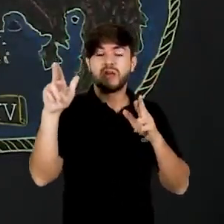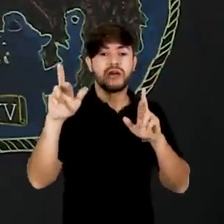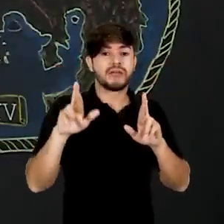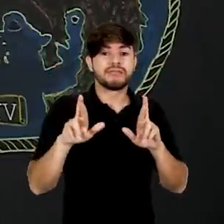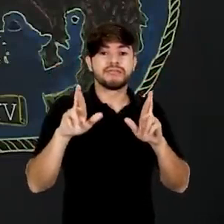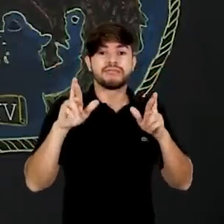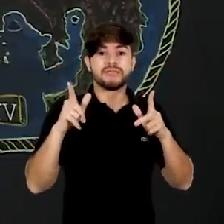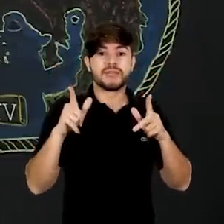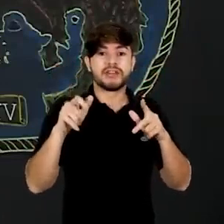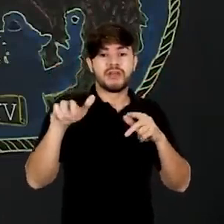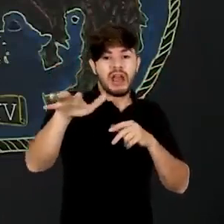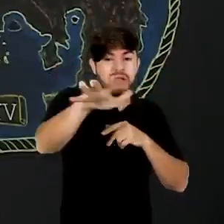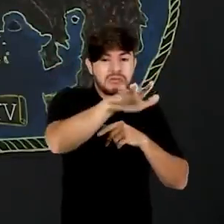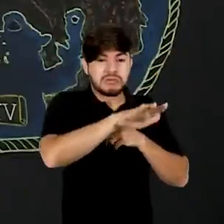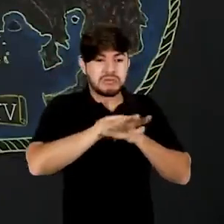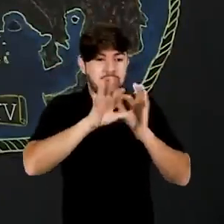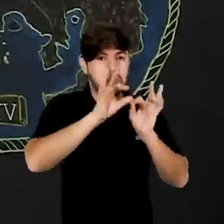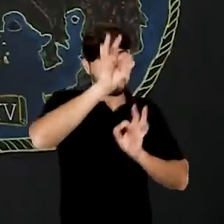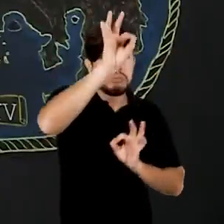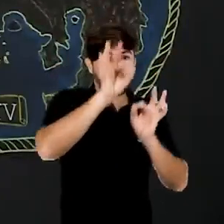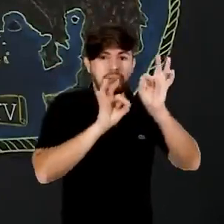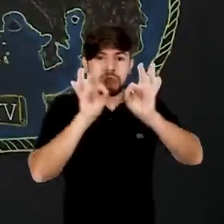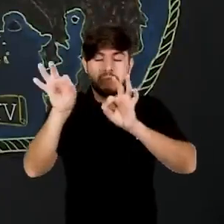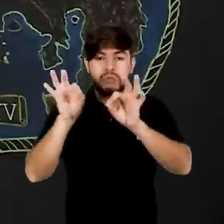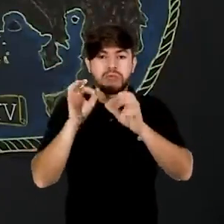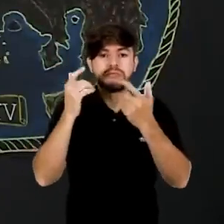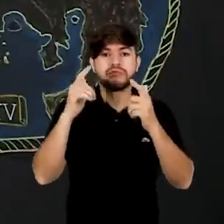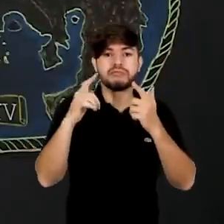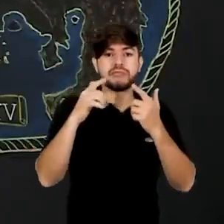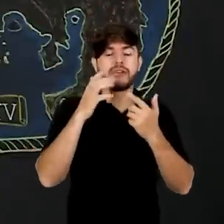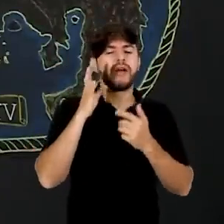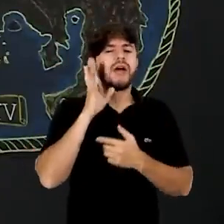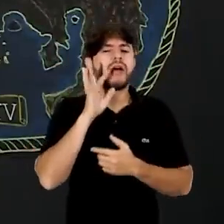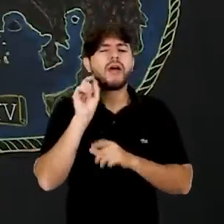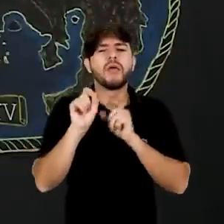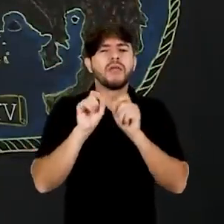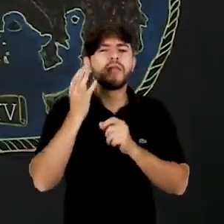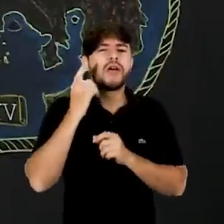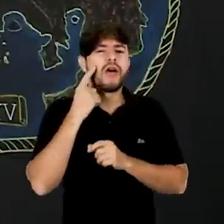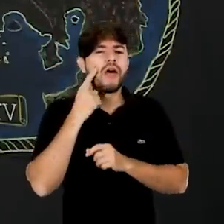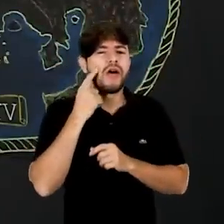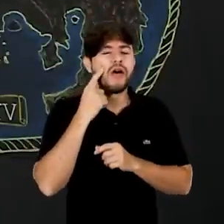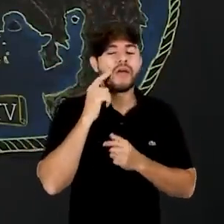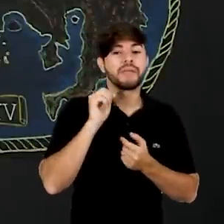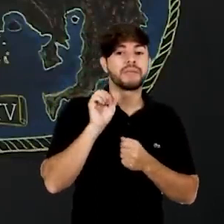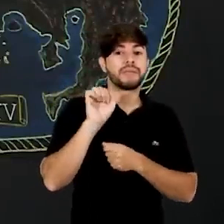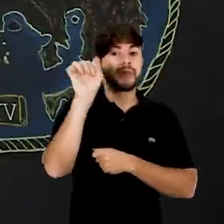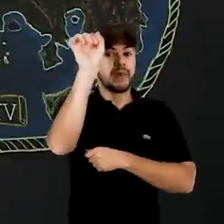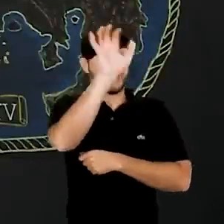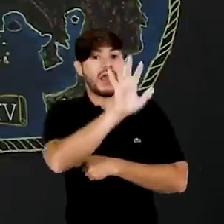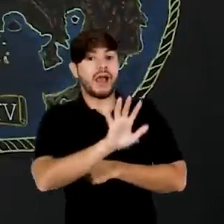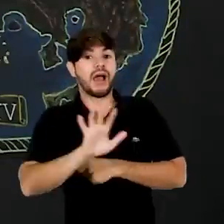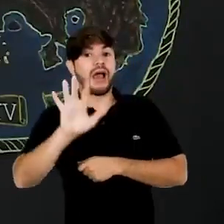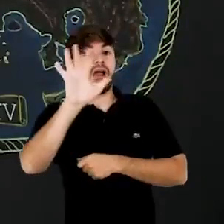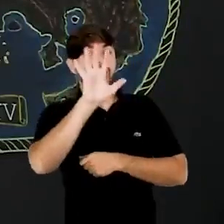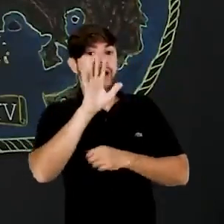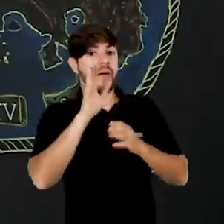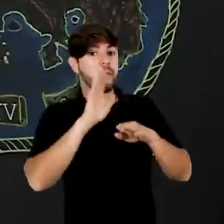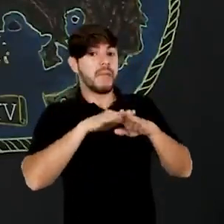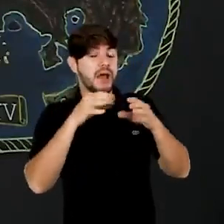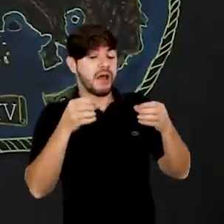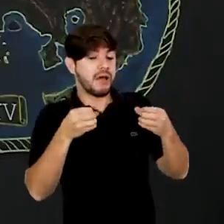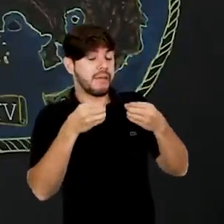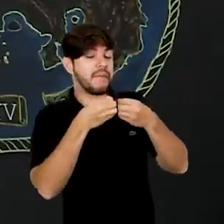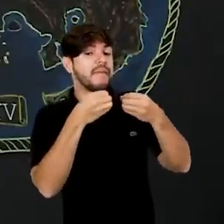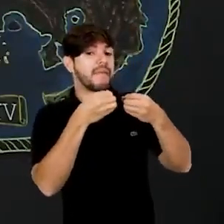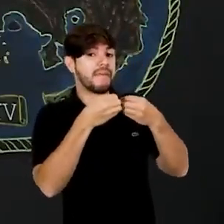medir os territórios. Mas olha que interessante, a Europa aparece, olha o olho do historiador, muito mais próximo do